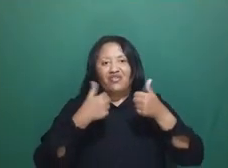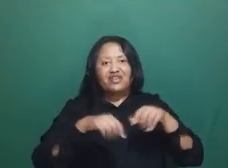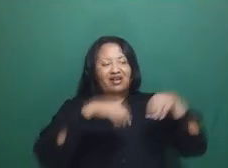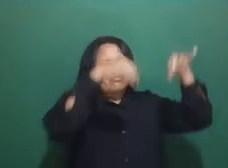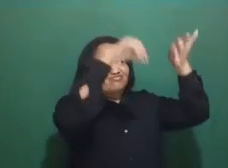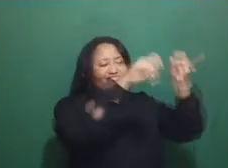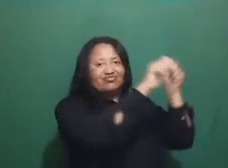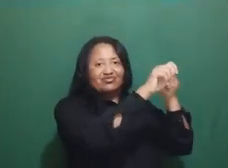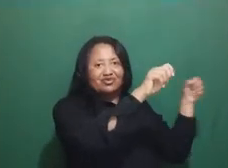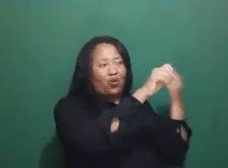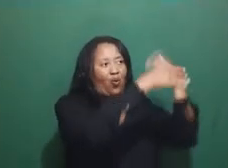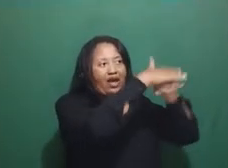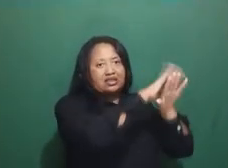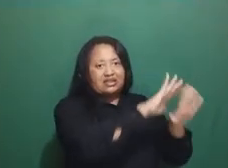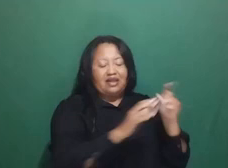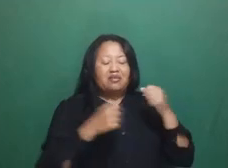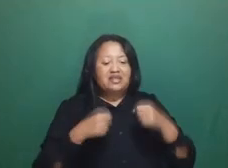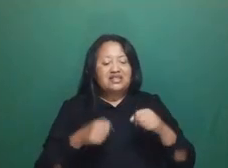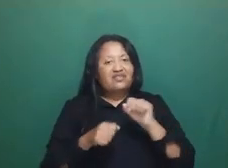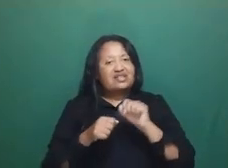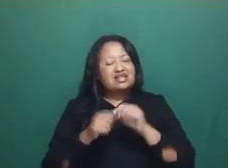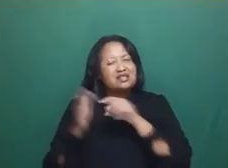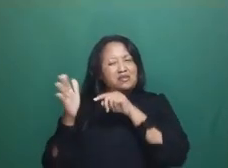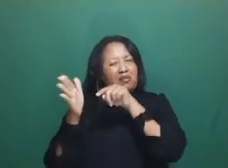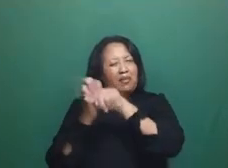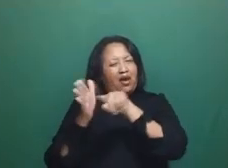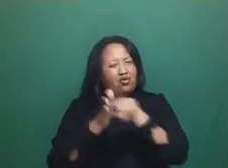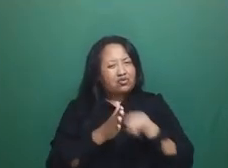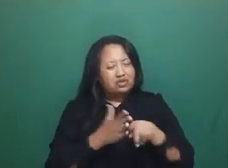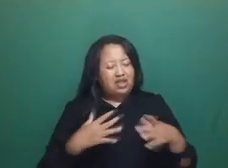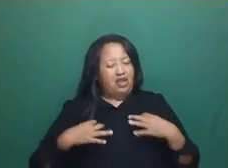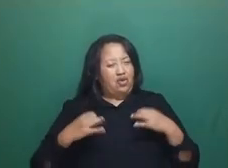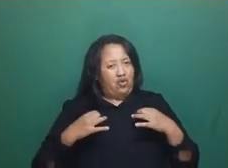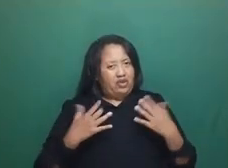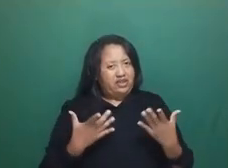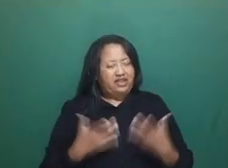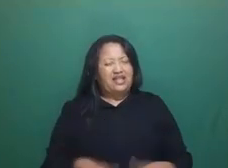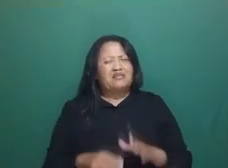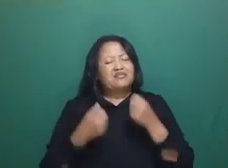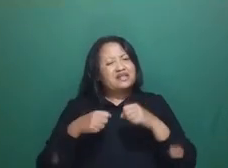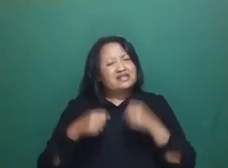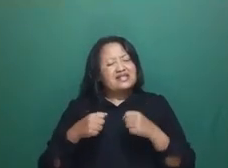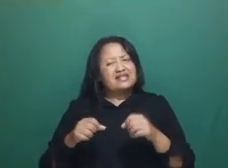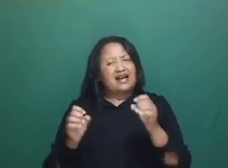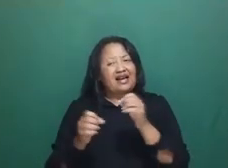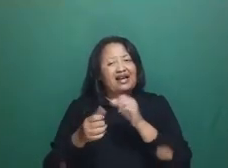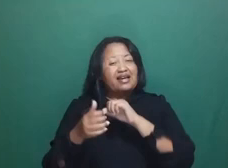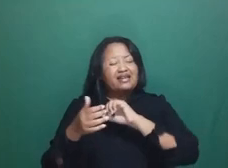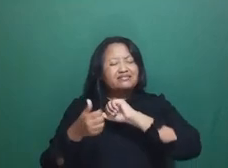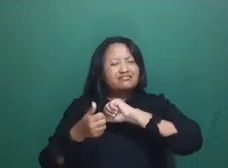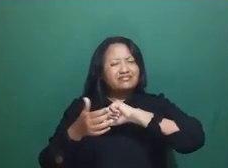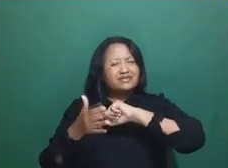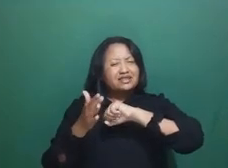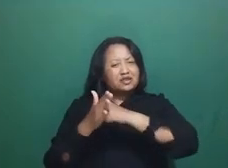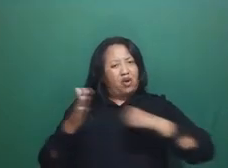a gente tem que fazer essas perguntas a nossa roupa é preciso romper Esse silêncio cúmplices que inundou o nosso